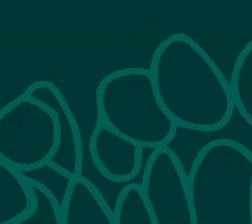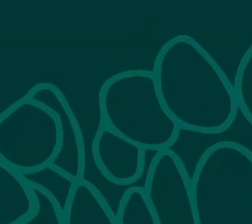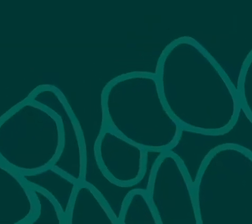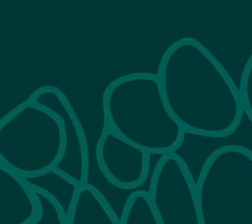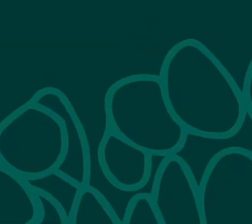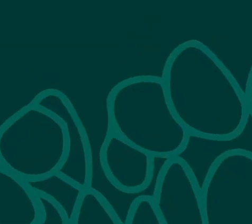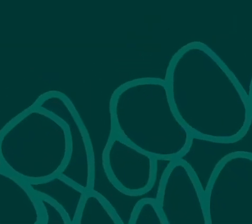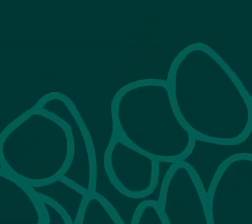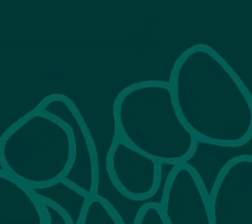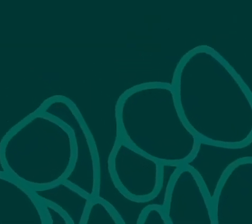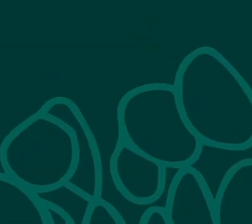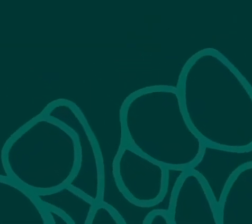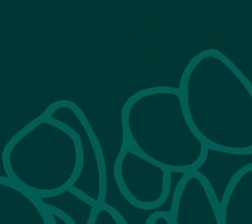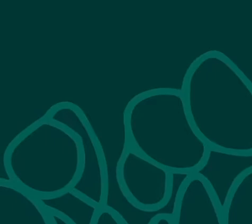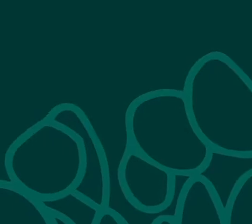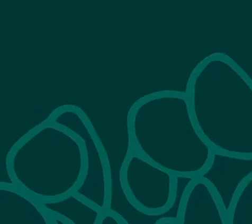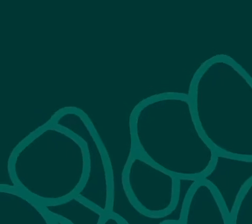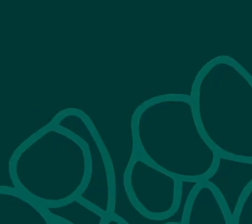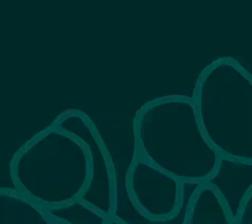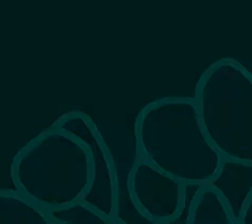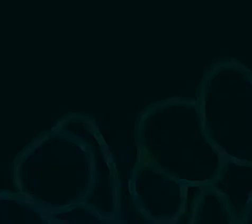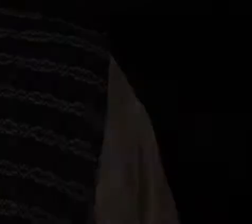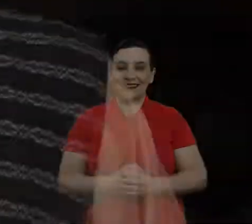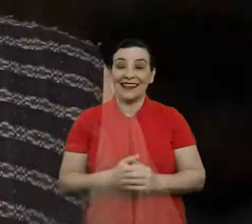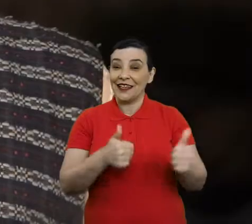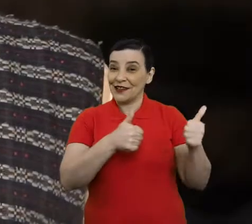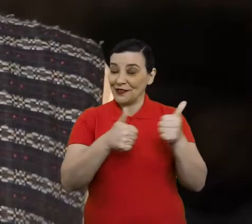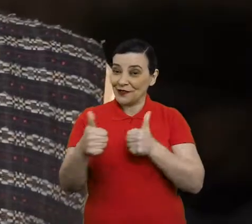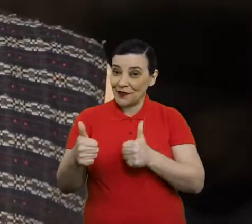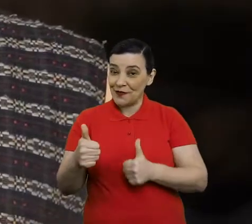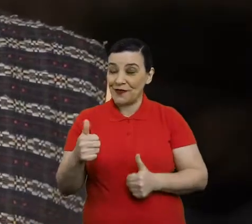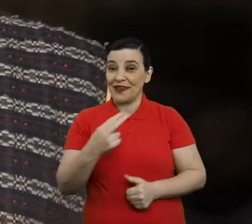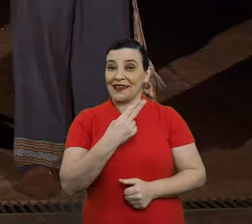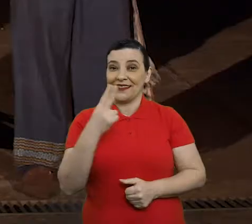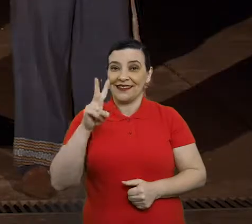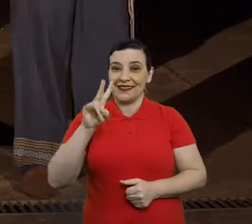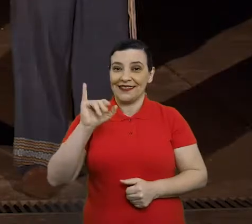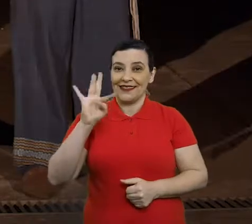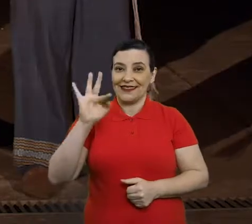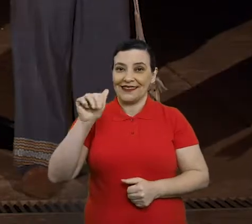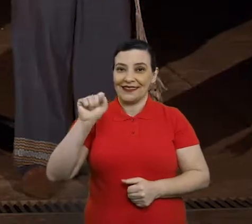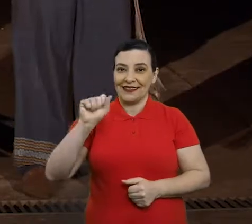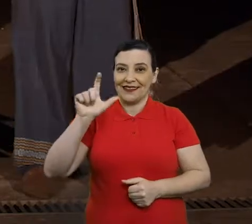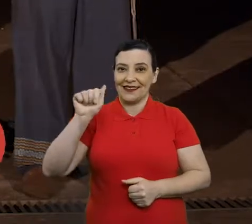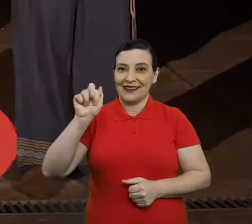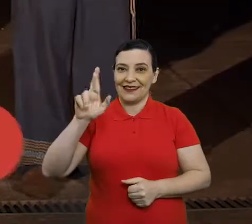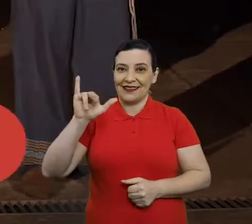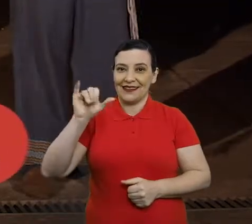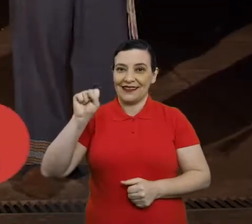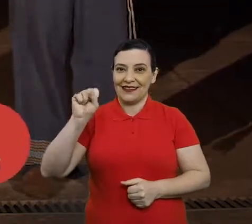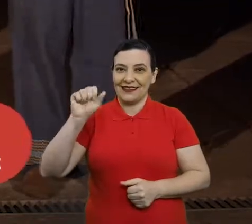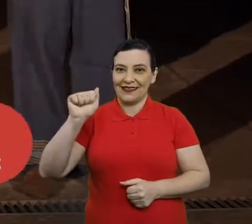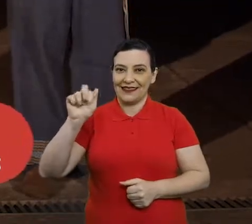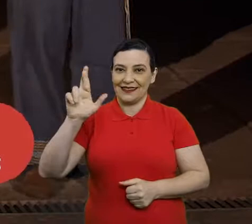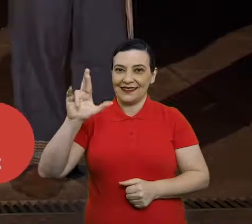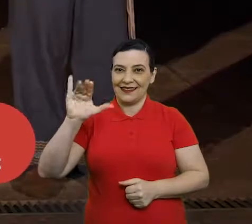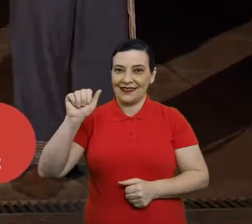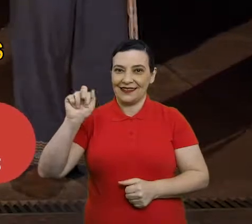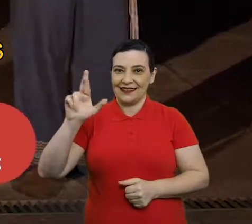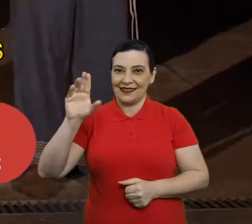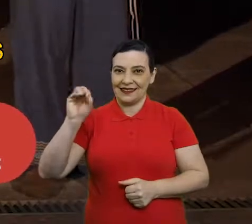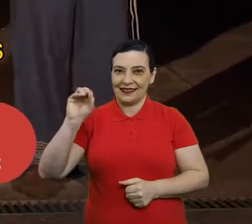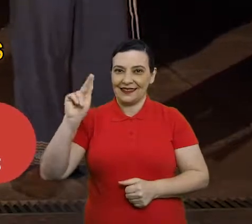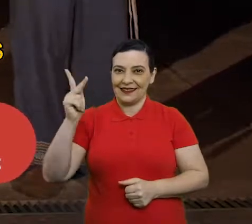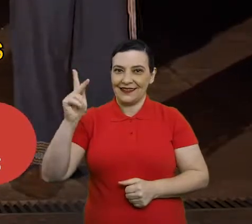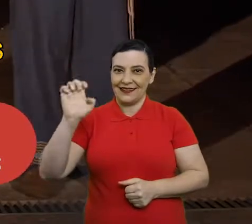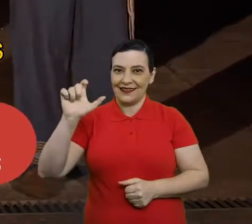25ª Festa do Imigrante Online. Fala aí, pessoal, tudo bem? Eu sou o Vitas, essa é a Larissa, o Ricardo e a Helena.